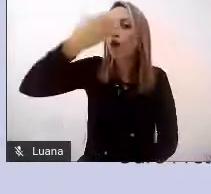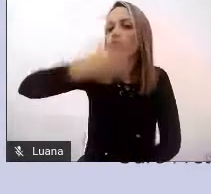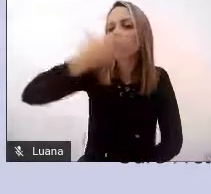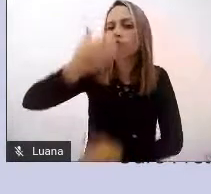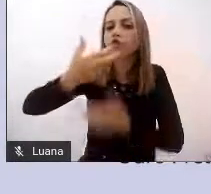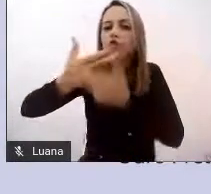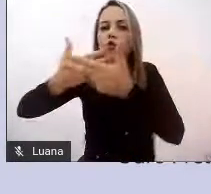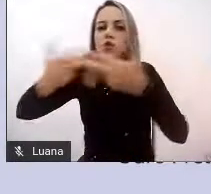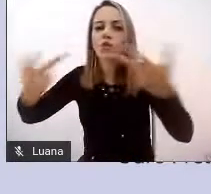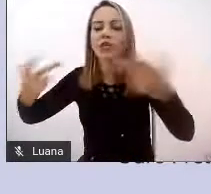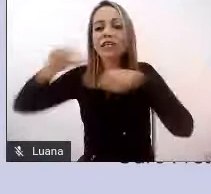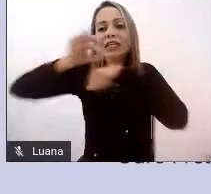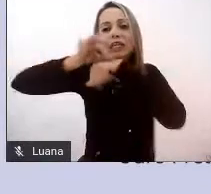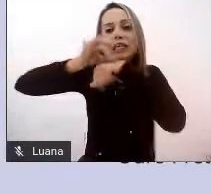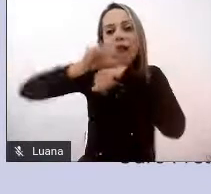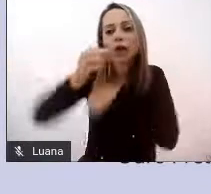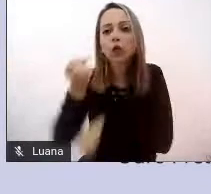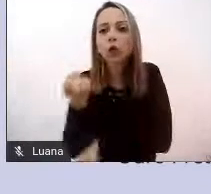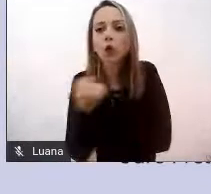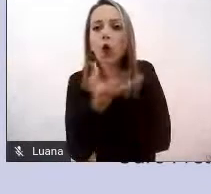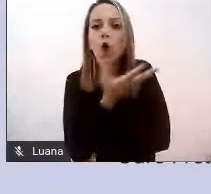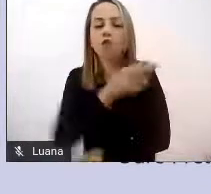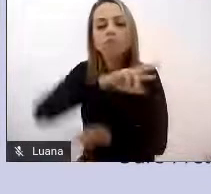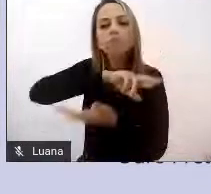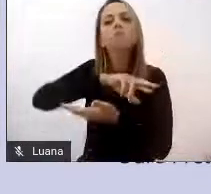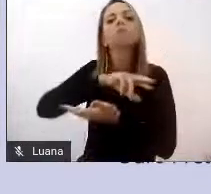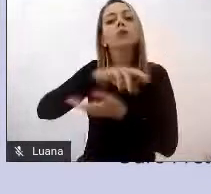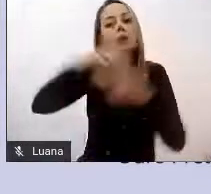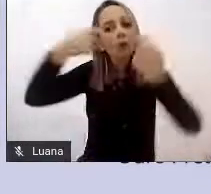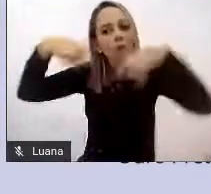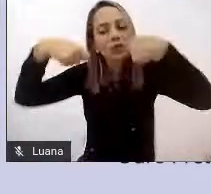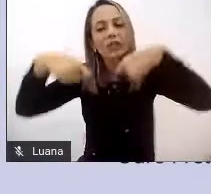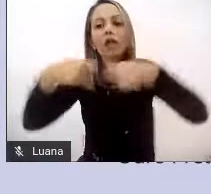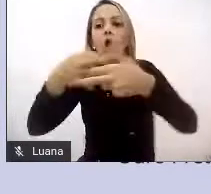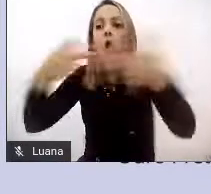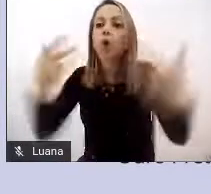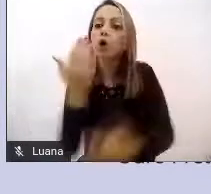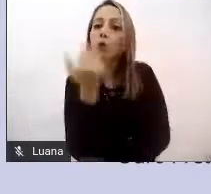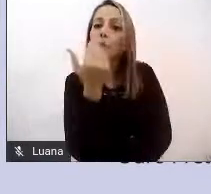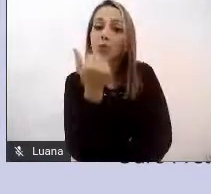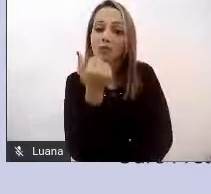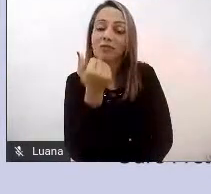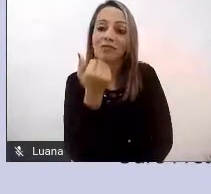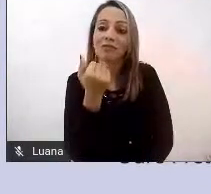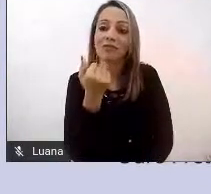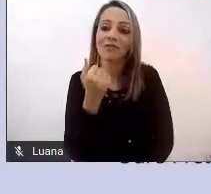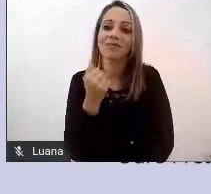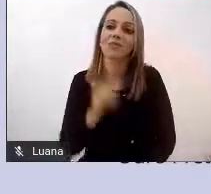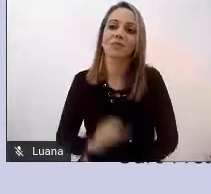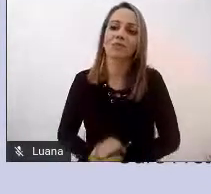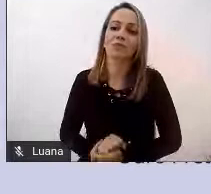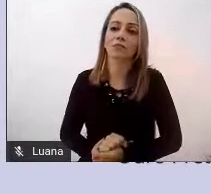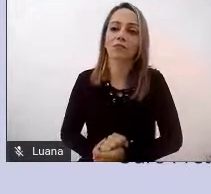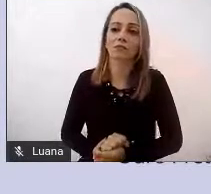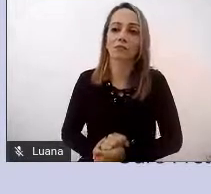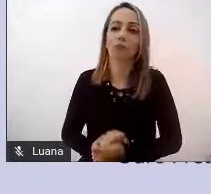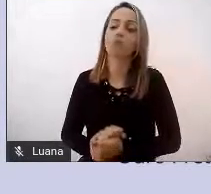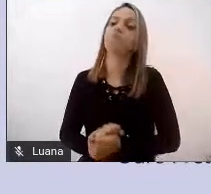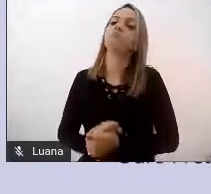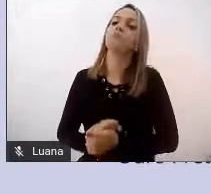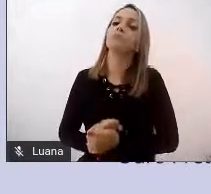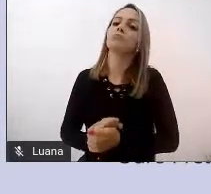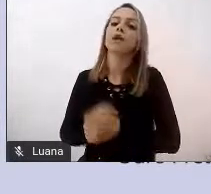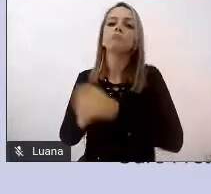outros lugares, com caras mais perto, ou da própria Holanda. Do lado português, a situação